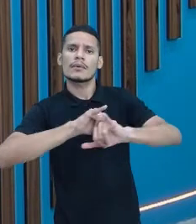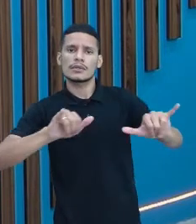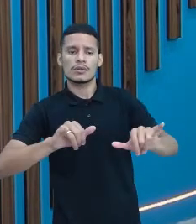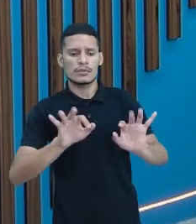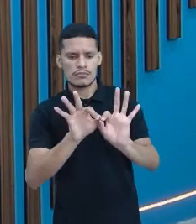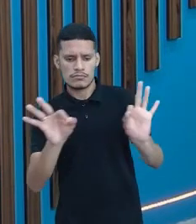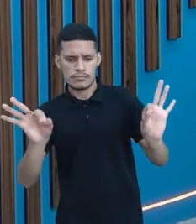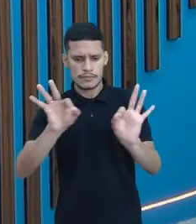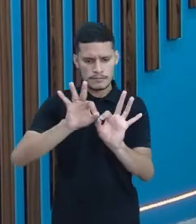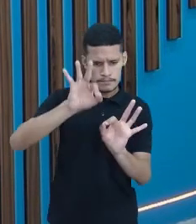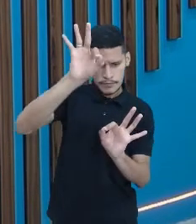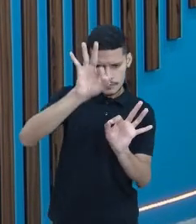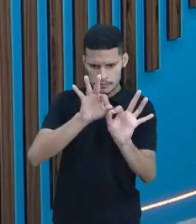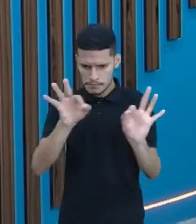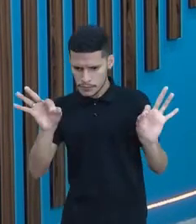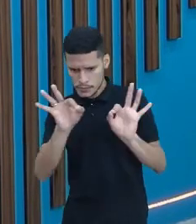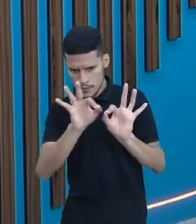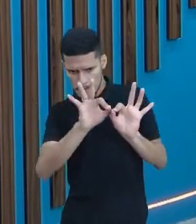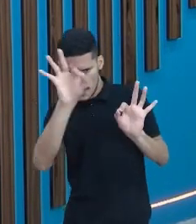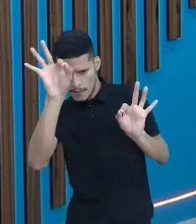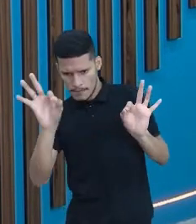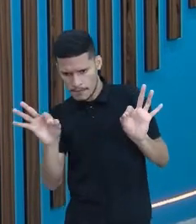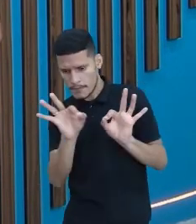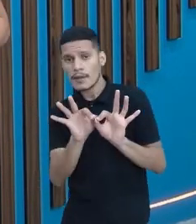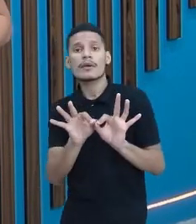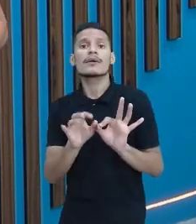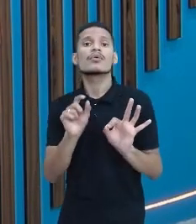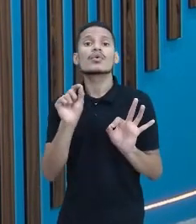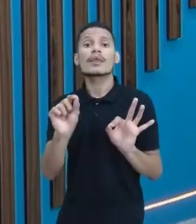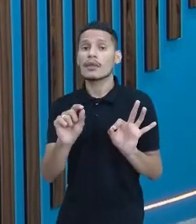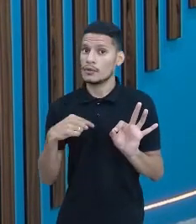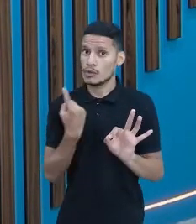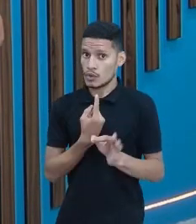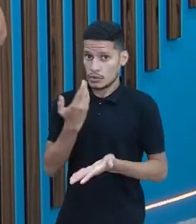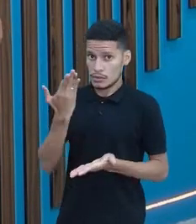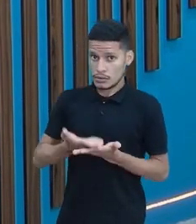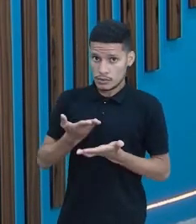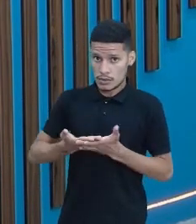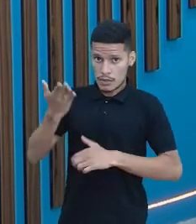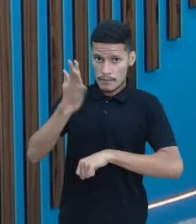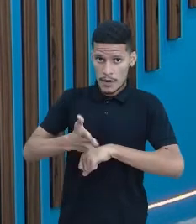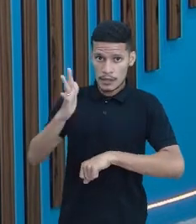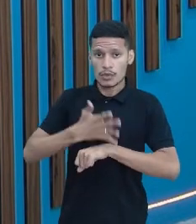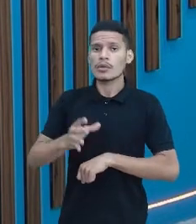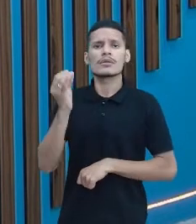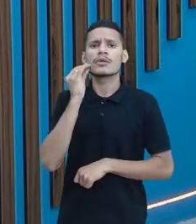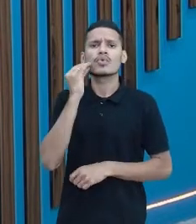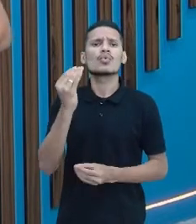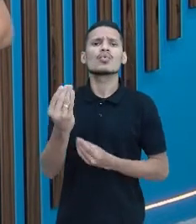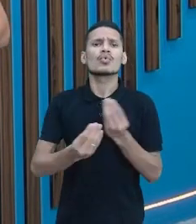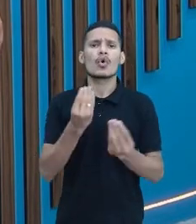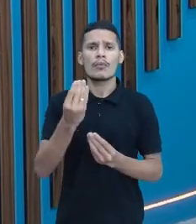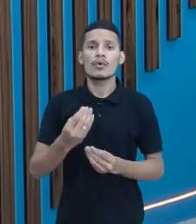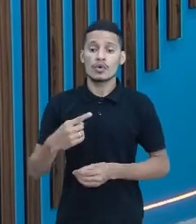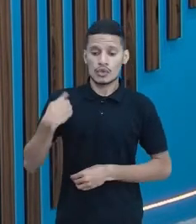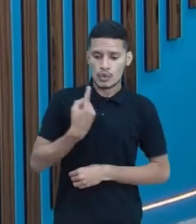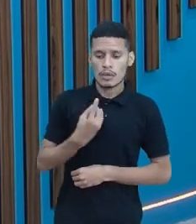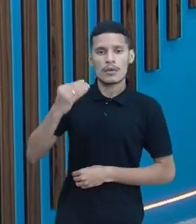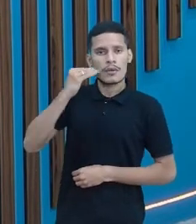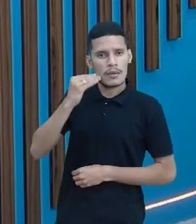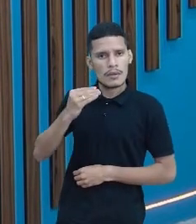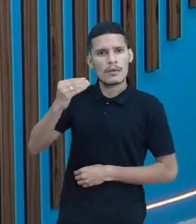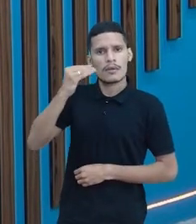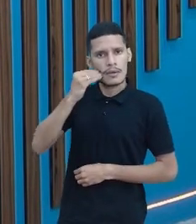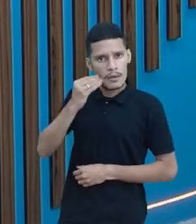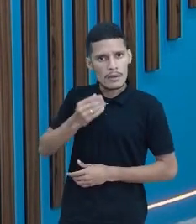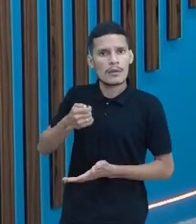triângulo retângulo, tá certo? Então, veja, quando a gente fez de modo prático, a gente tentou da seguinte forma, né? A gente foi por tentativas, no